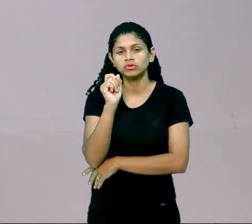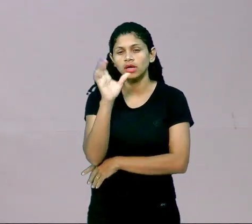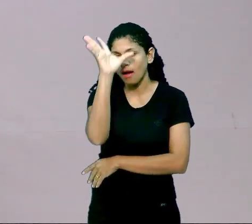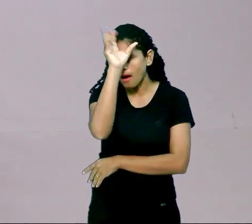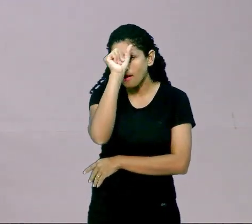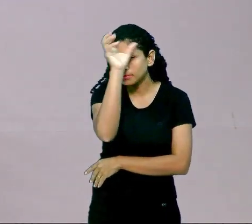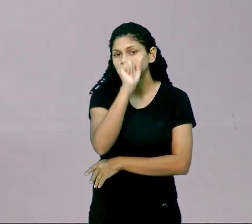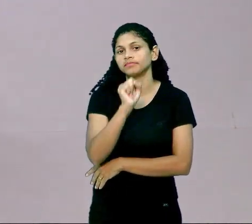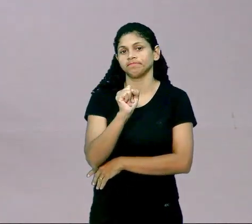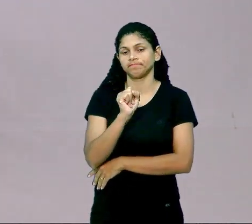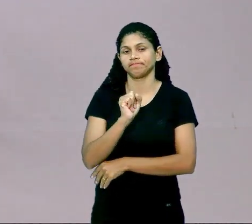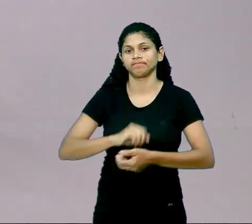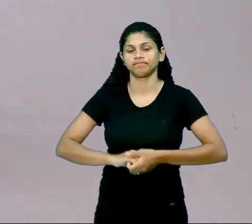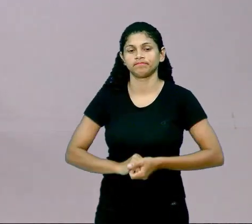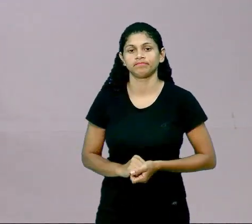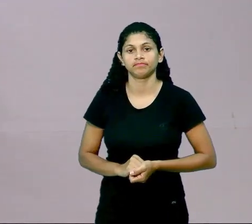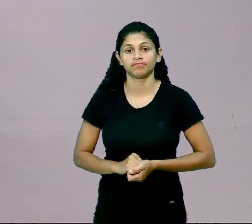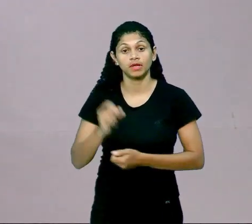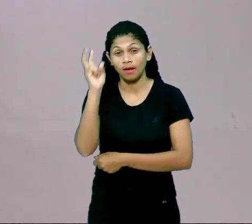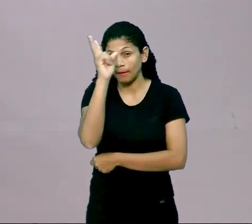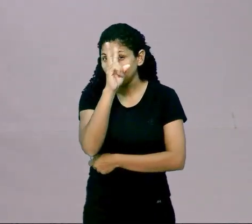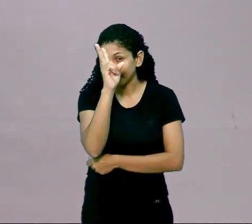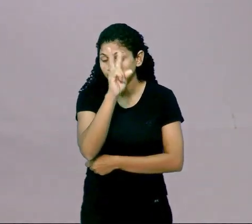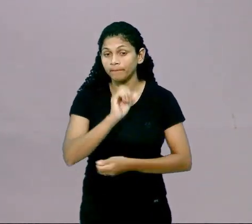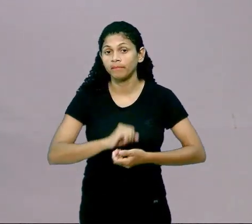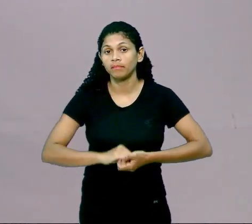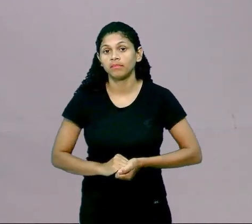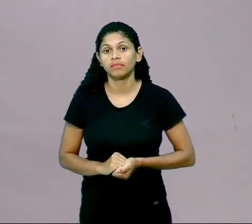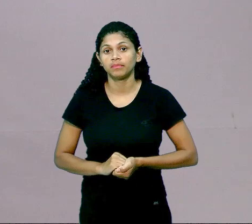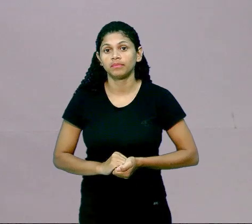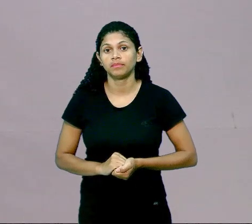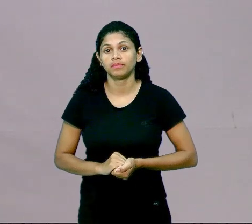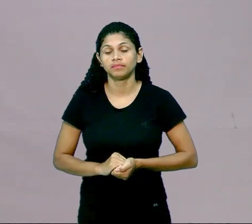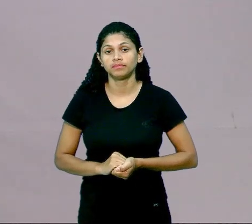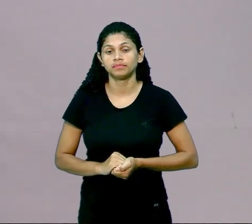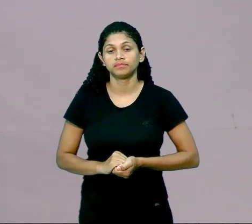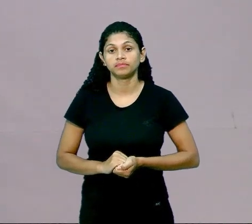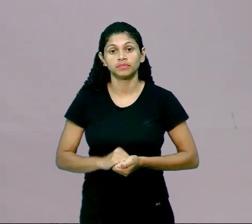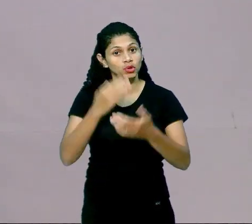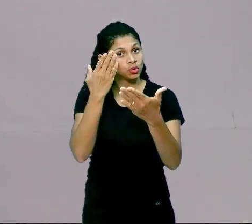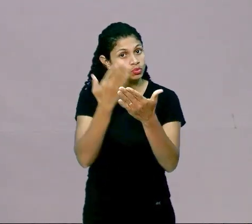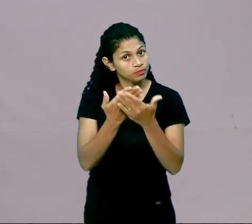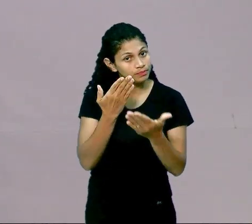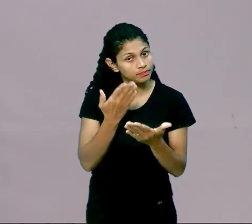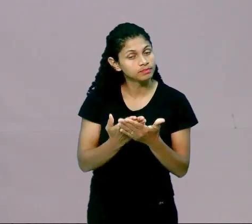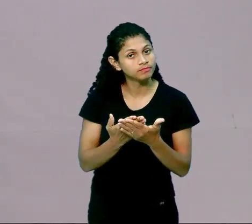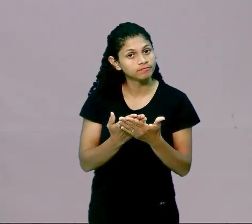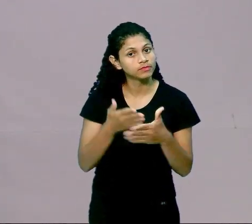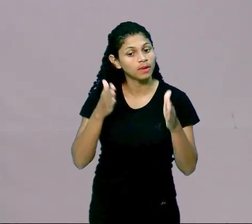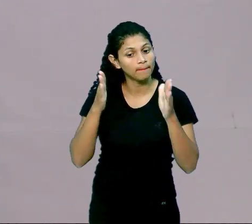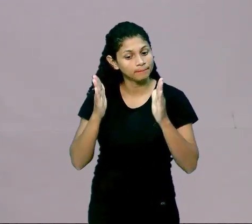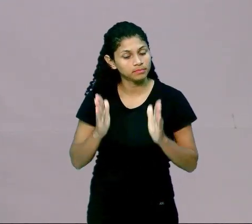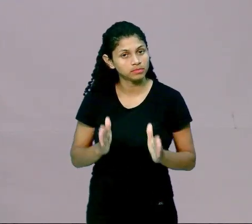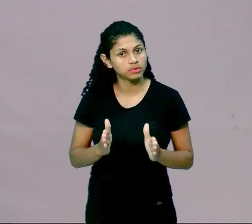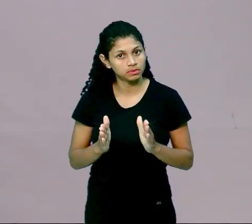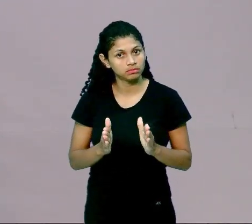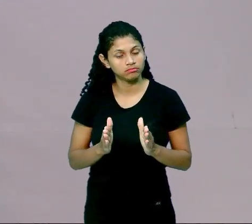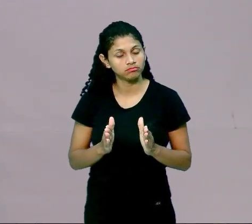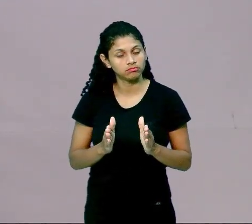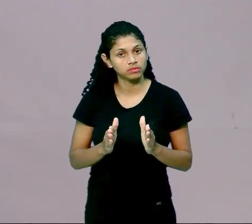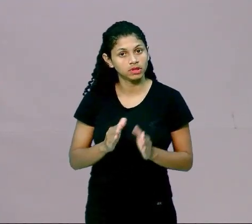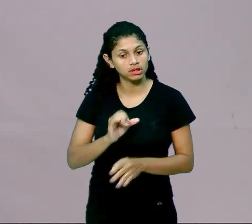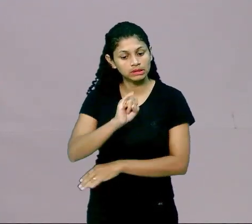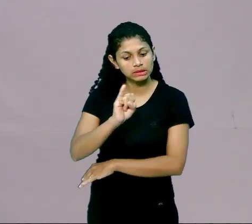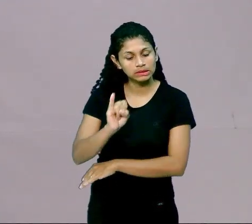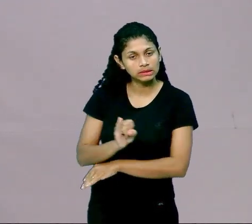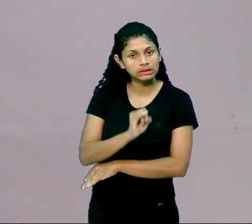aprendeu, tudo bem? Lembrando que trabalhando essa parte de sobrejetora, bijetora,